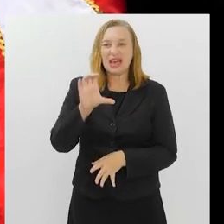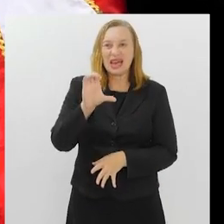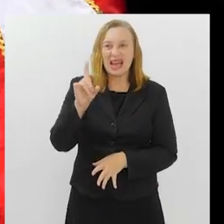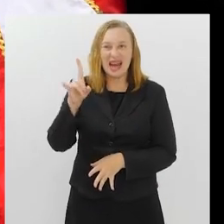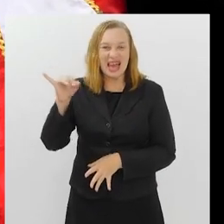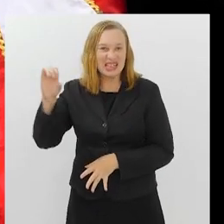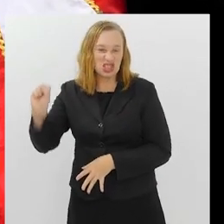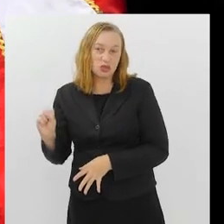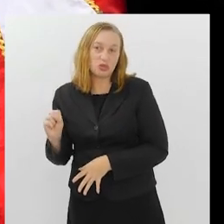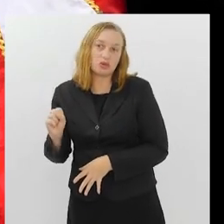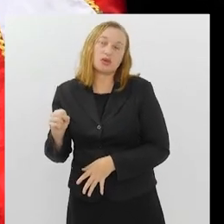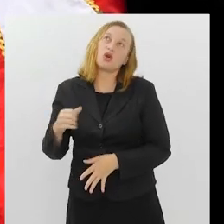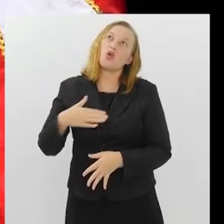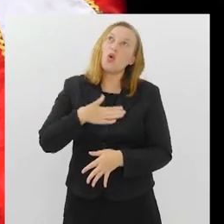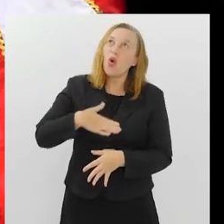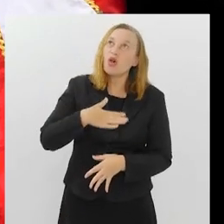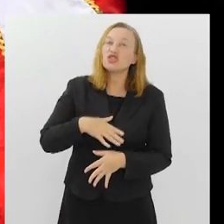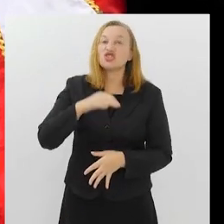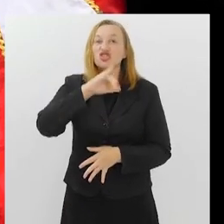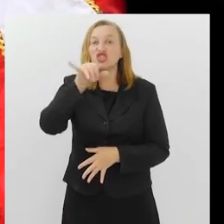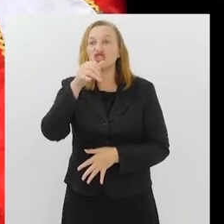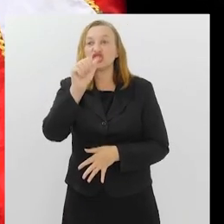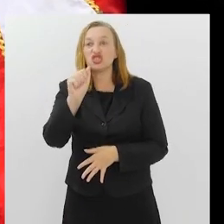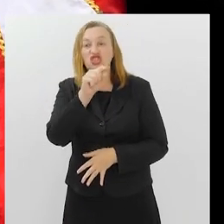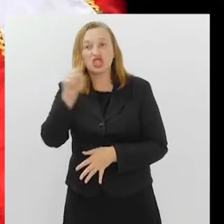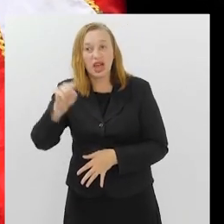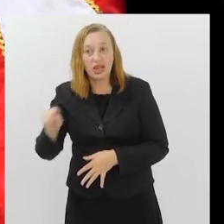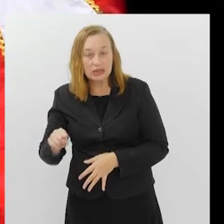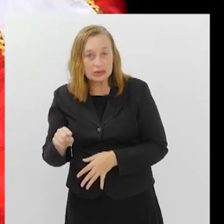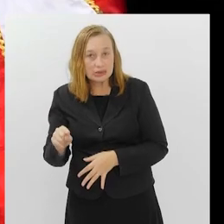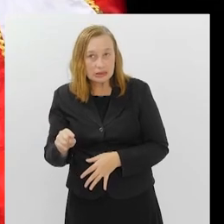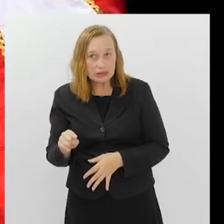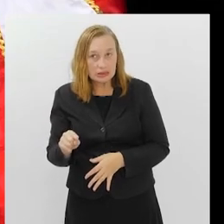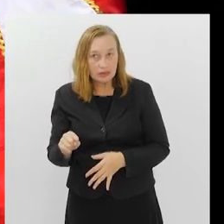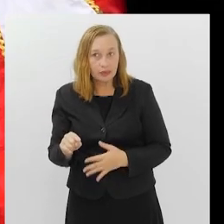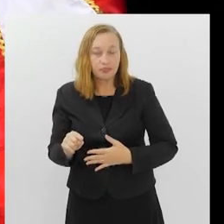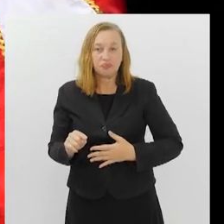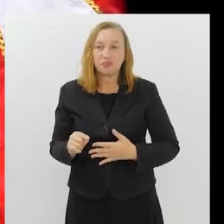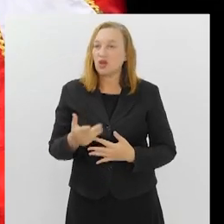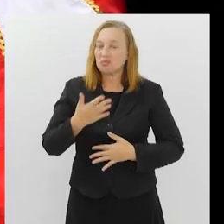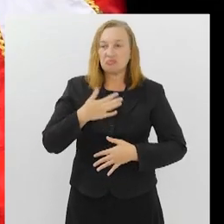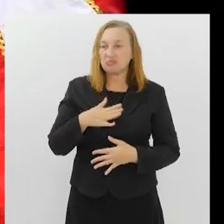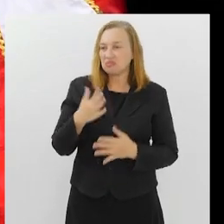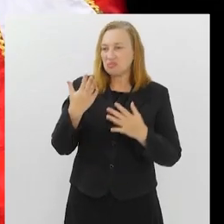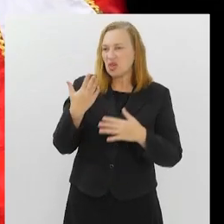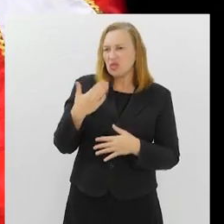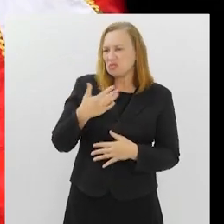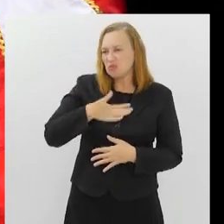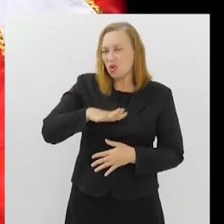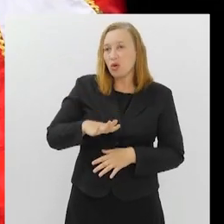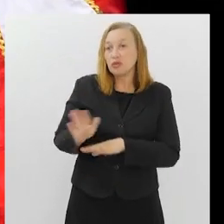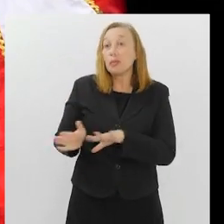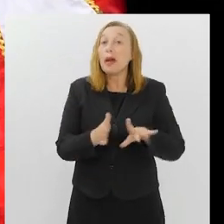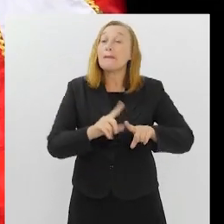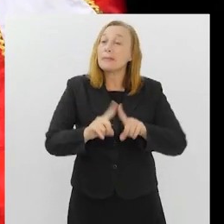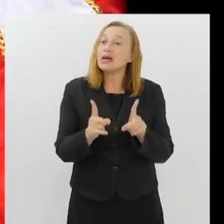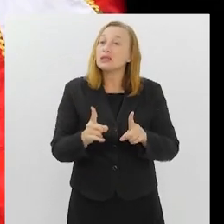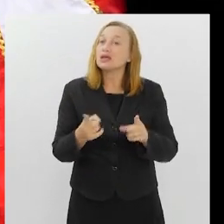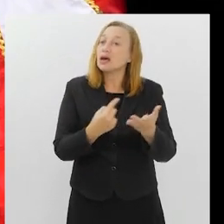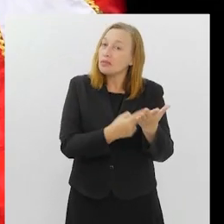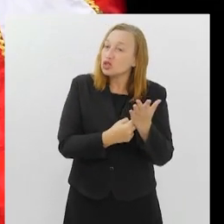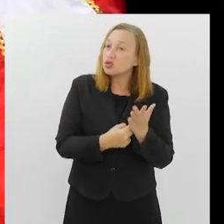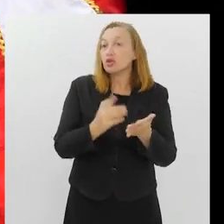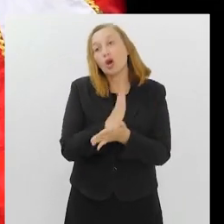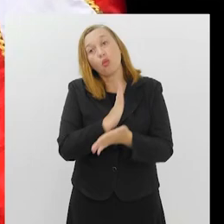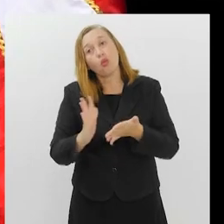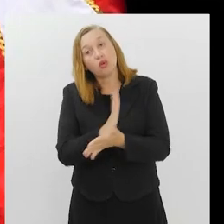coisa clássica. Eu sou mais agitada. Eu gosto mais de um jazz. Cheguei a fazer aula de jazz. Mas eu não sou muito de fazer aula de balé. Eu nunca fui muito fã do balé. Só que o